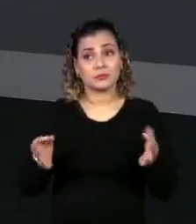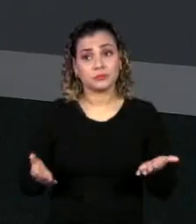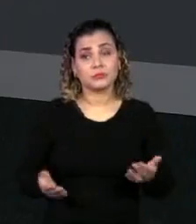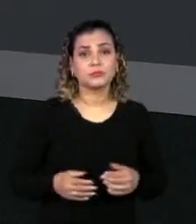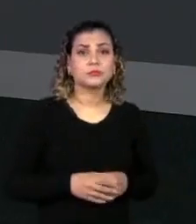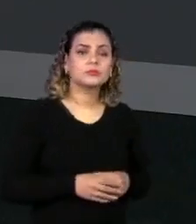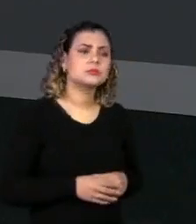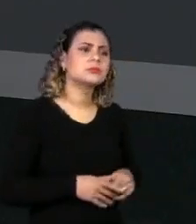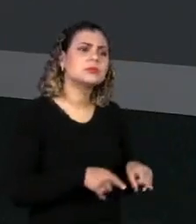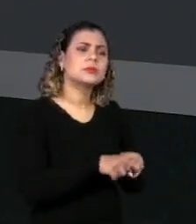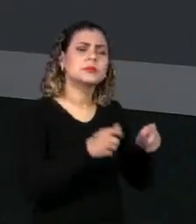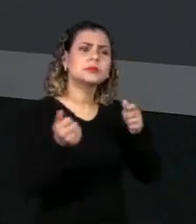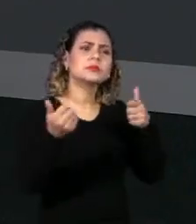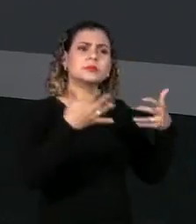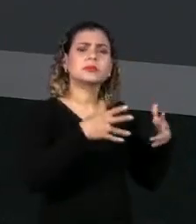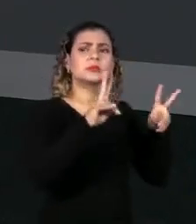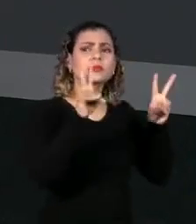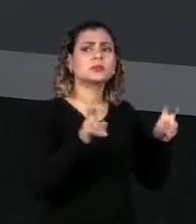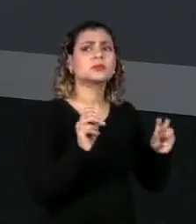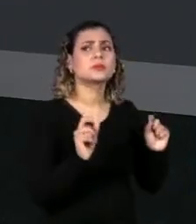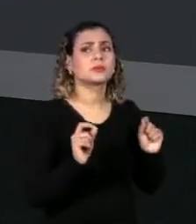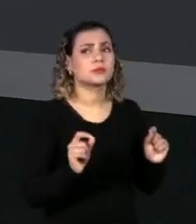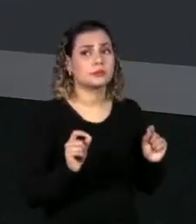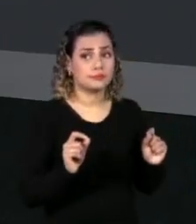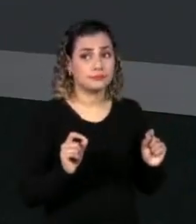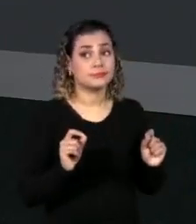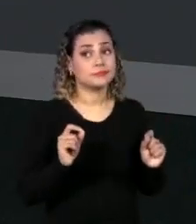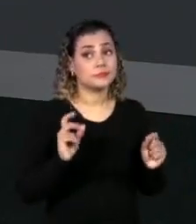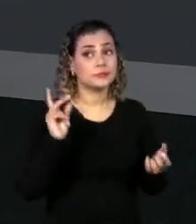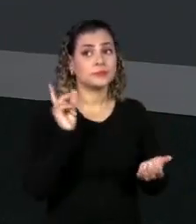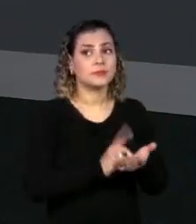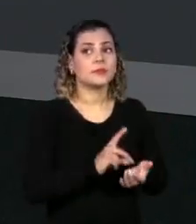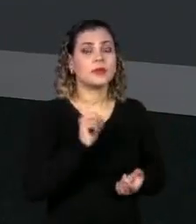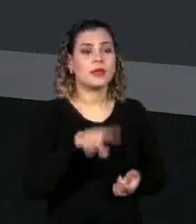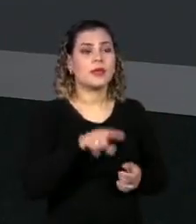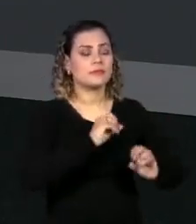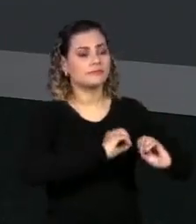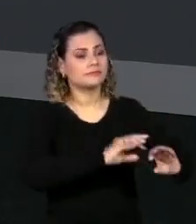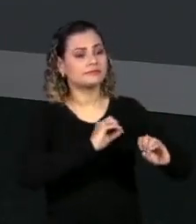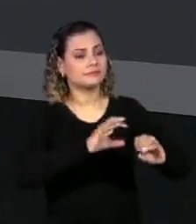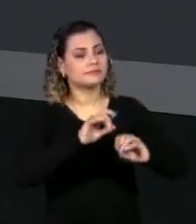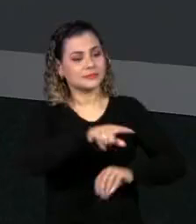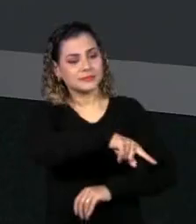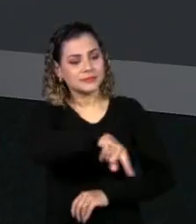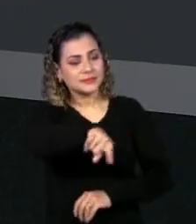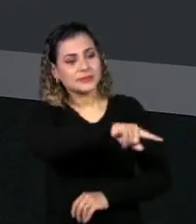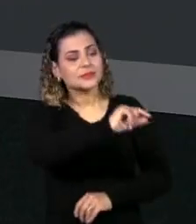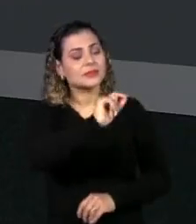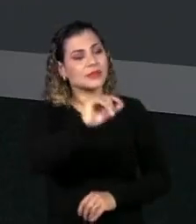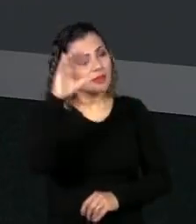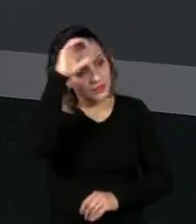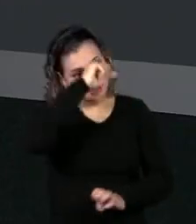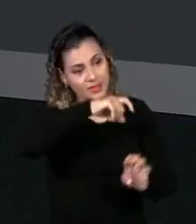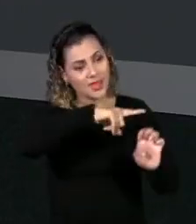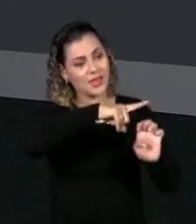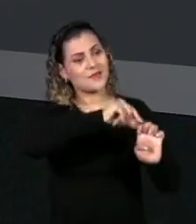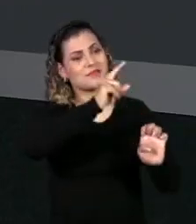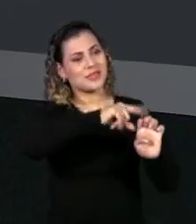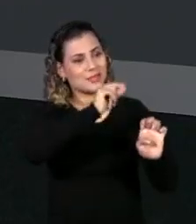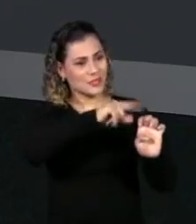está falando também da ausência de um processo de educação que levaria ao empreendedorismo.